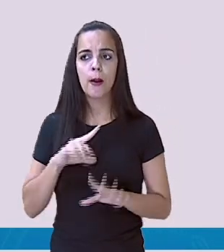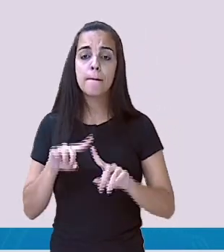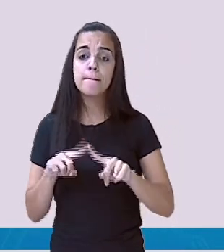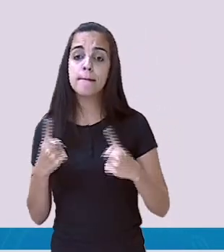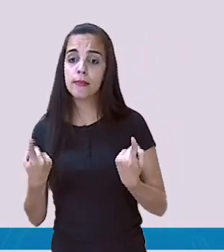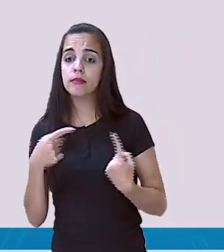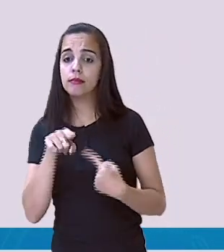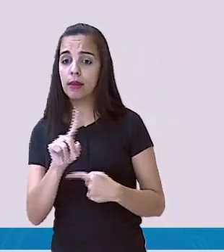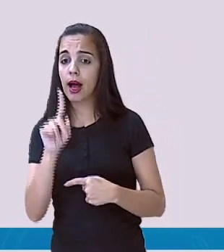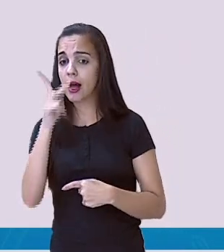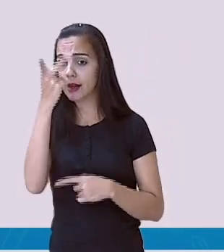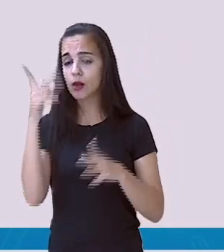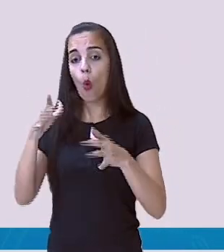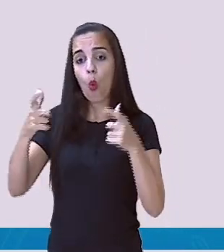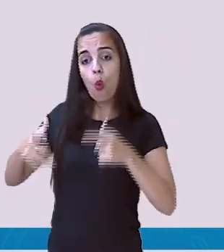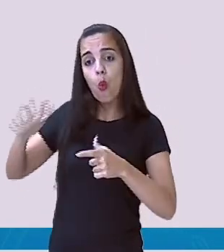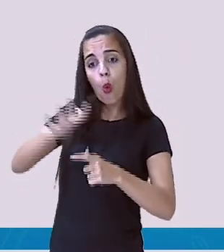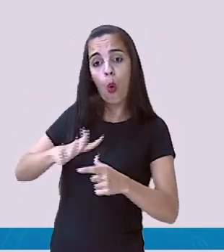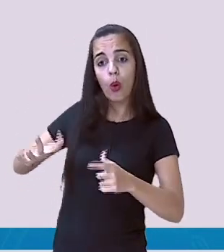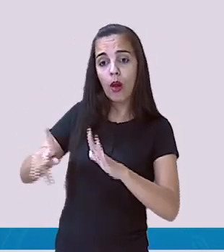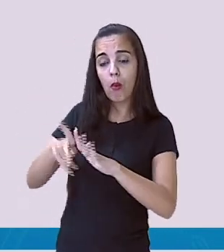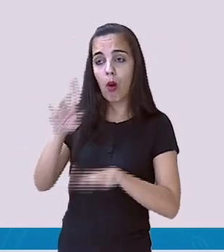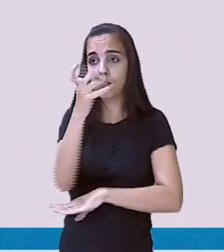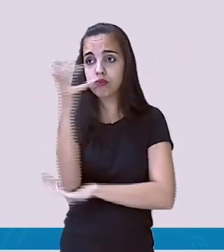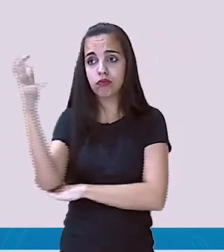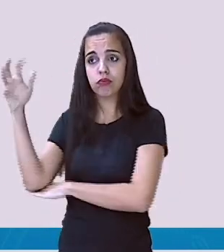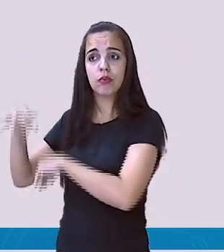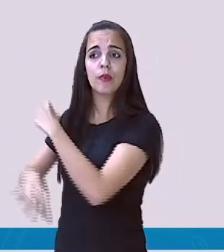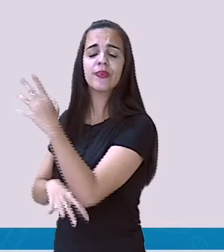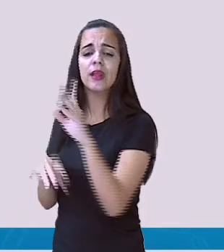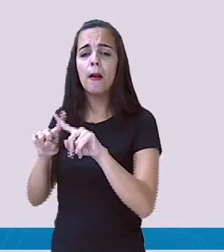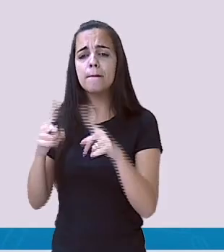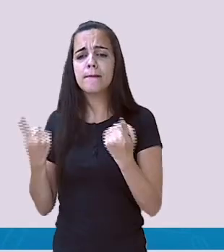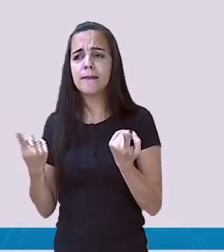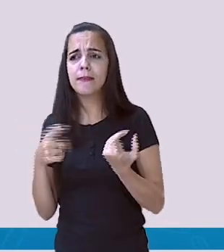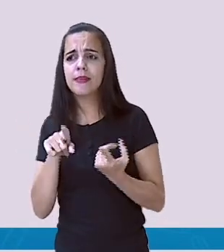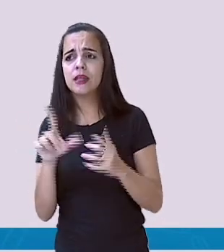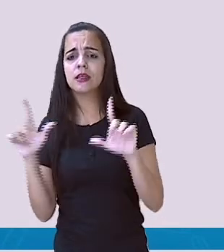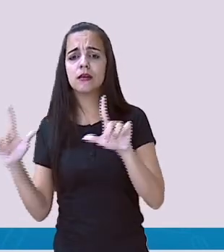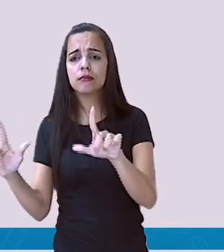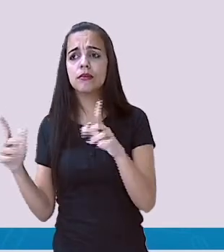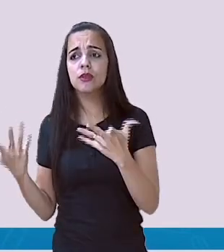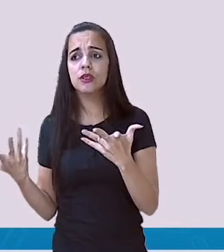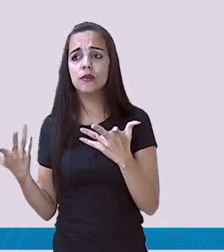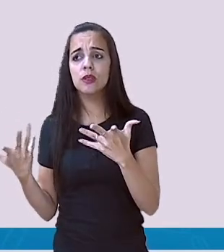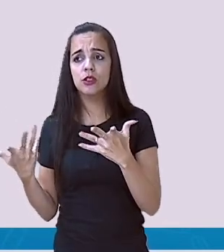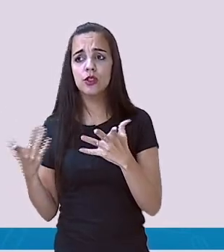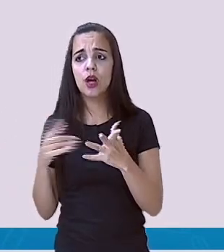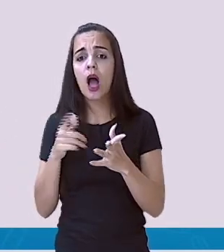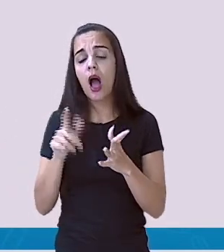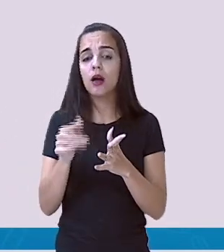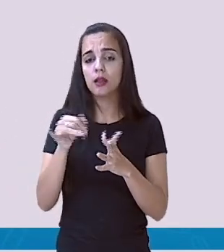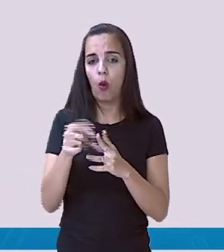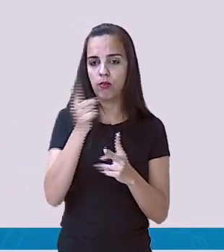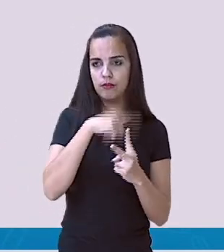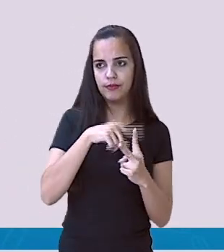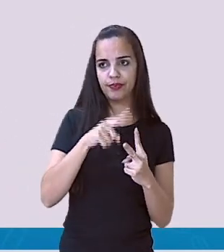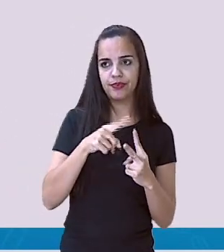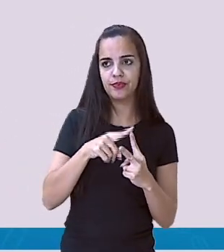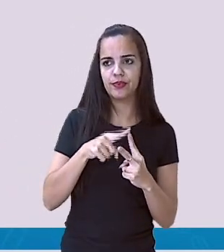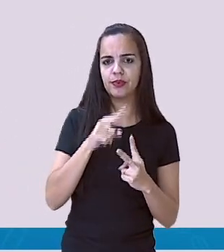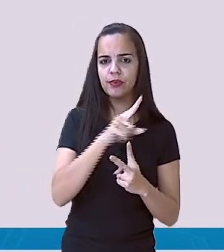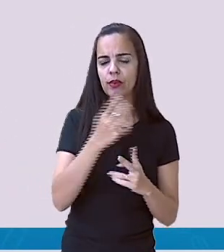regiões de floresta, né? E que tem aí então uma paisagem mais voltada para a questão natural, para a questão